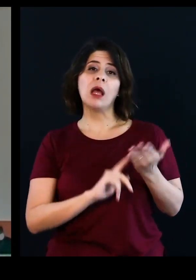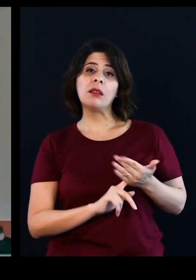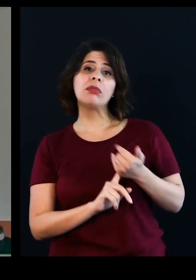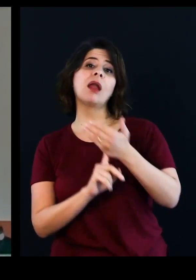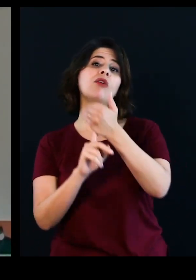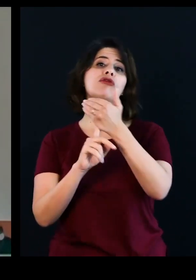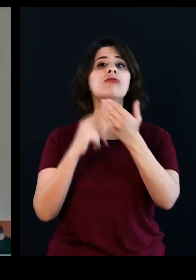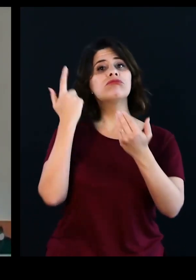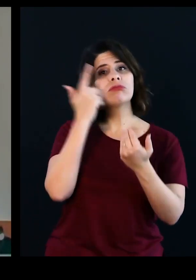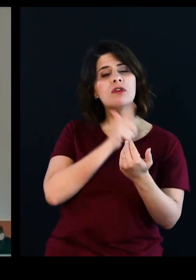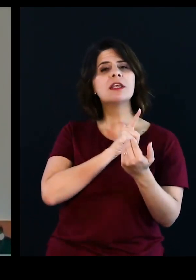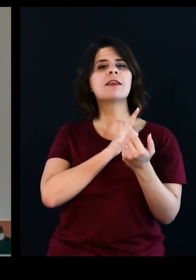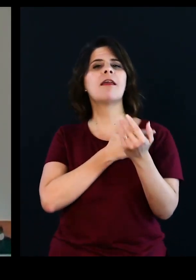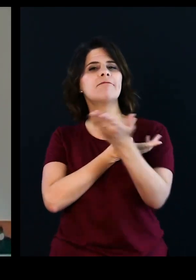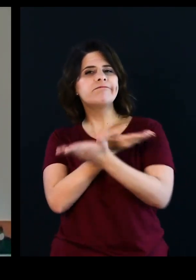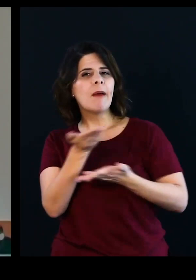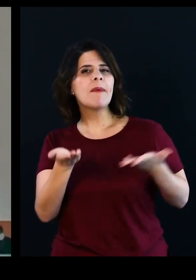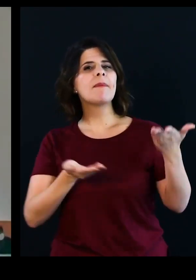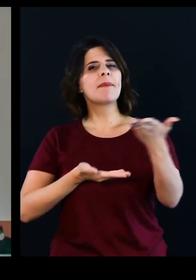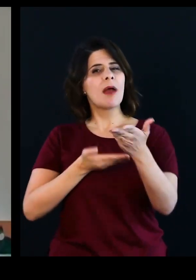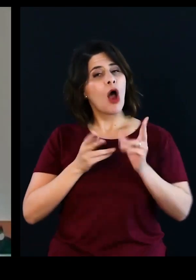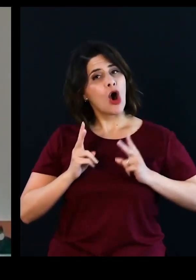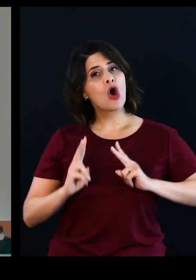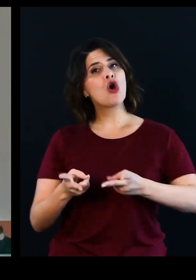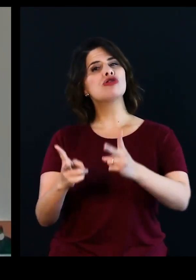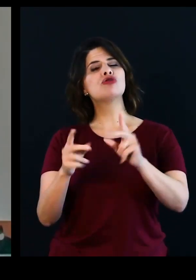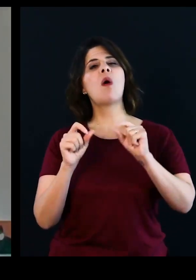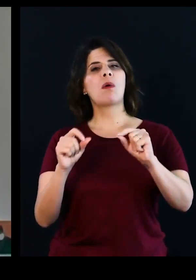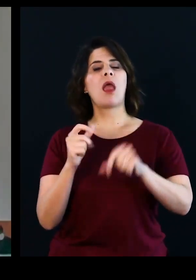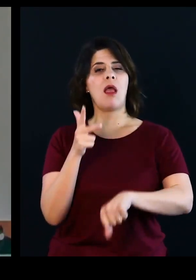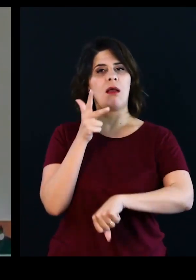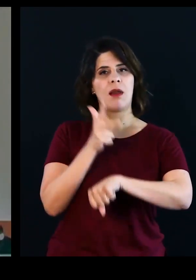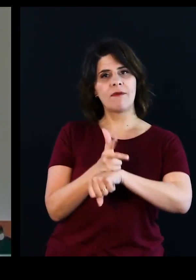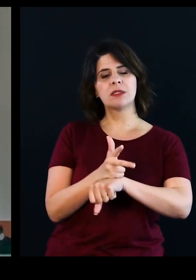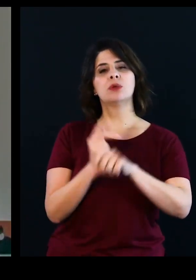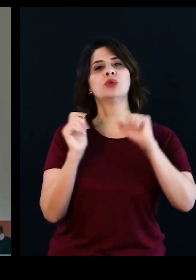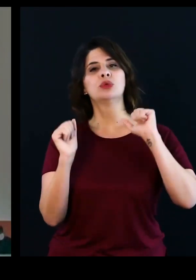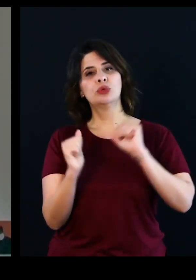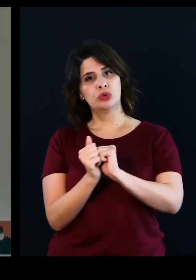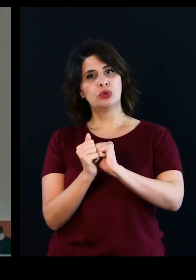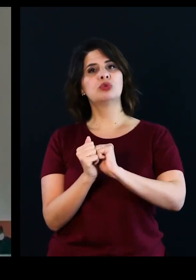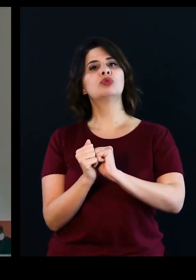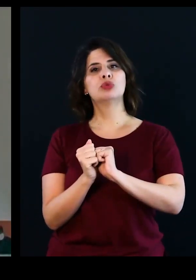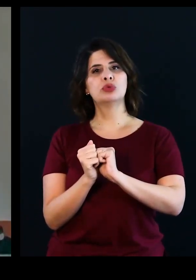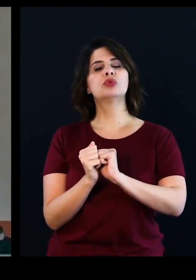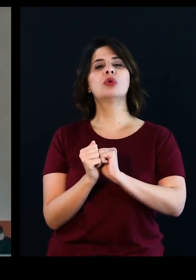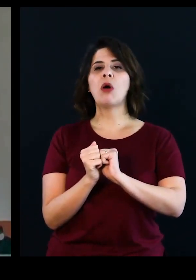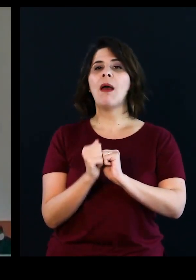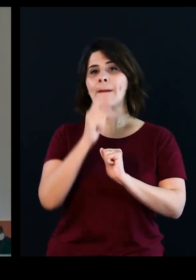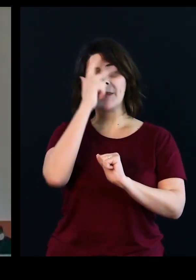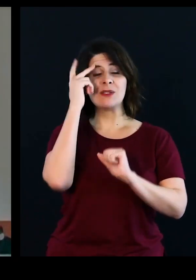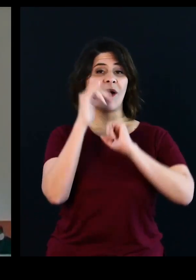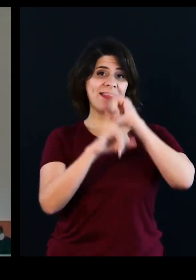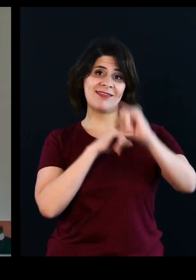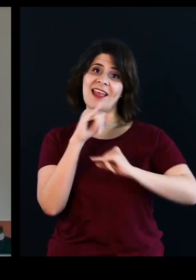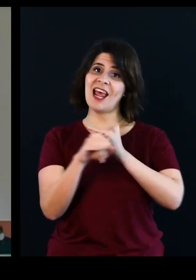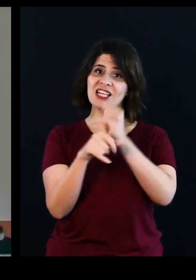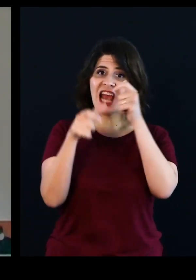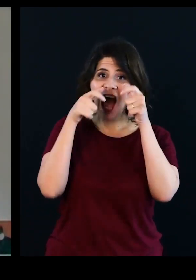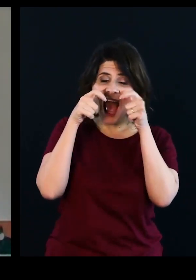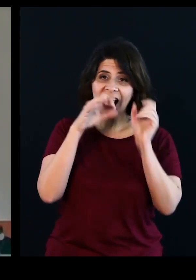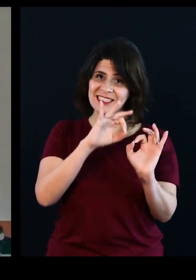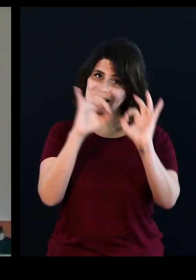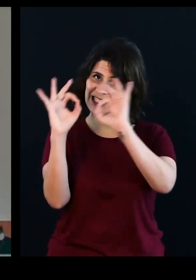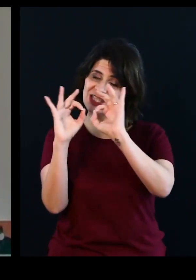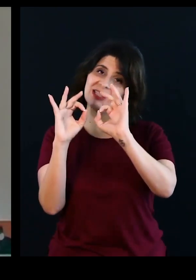de interação, continuamos fazendo a gravação com a participação do público pela internet, que essa é uma característica